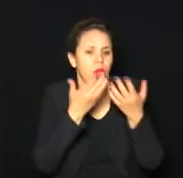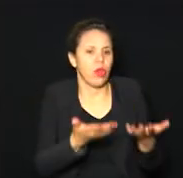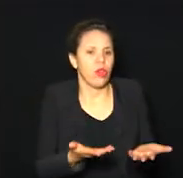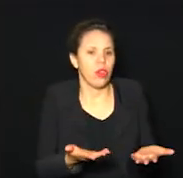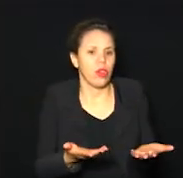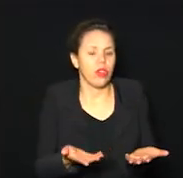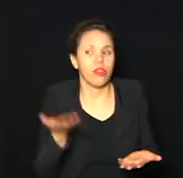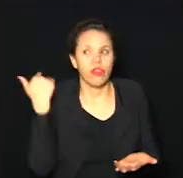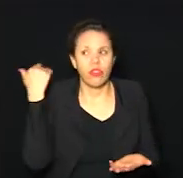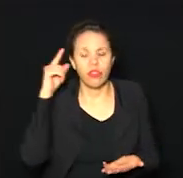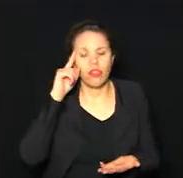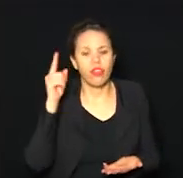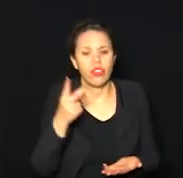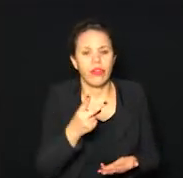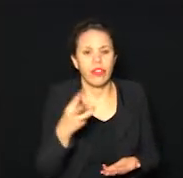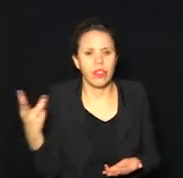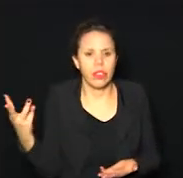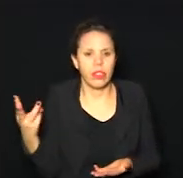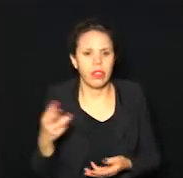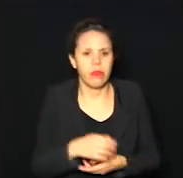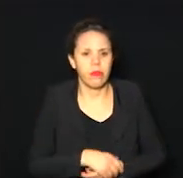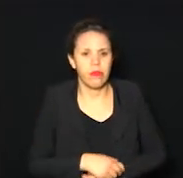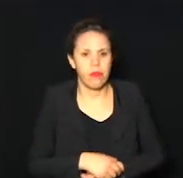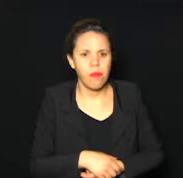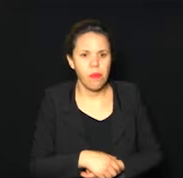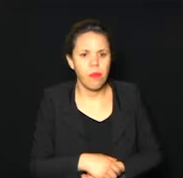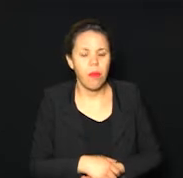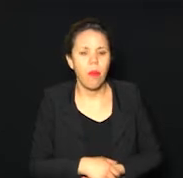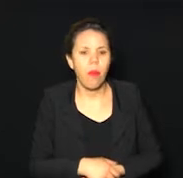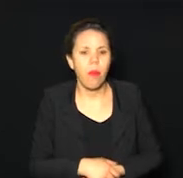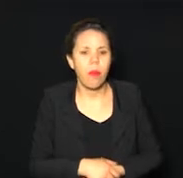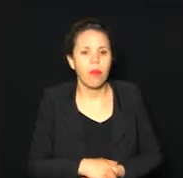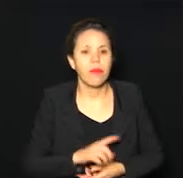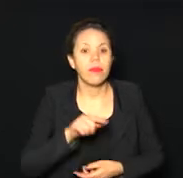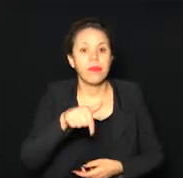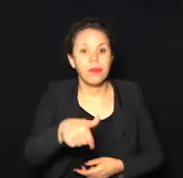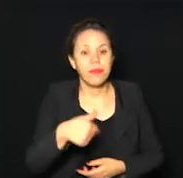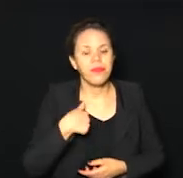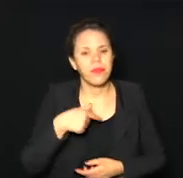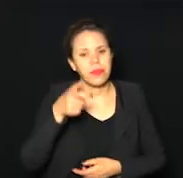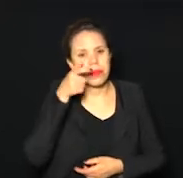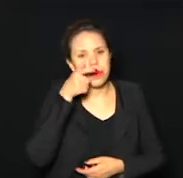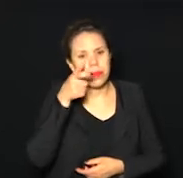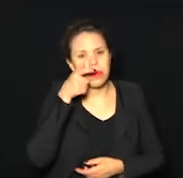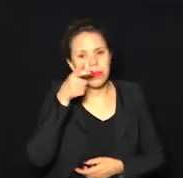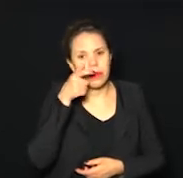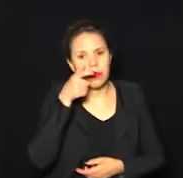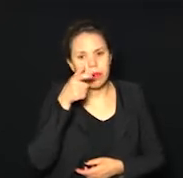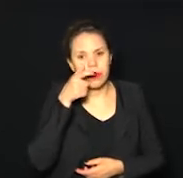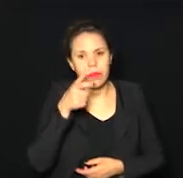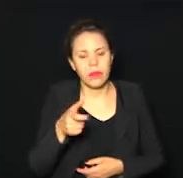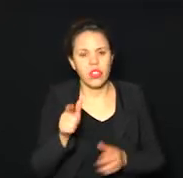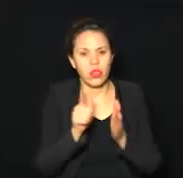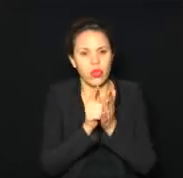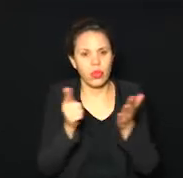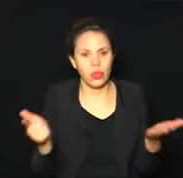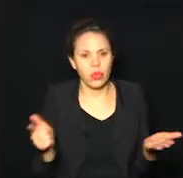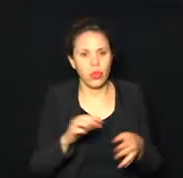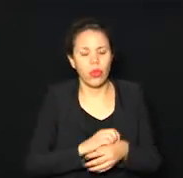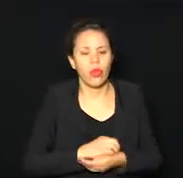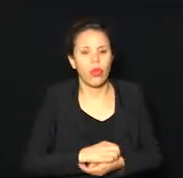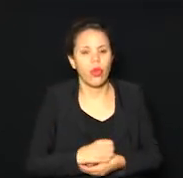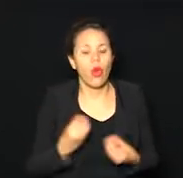dia 23, e depois eu assisti em alguns jornais, né, como